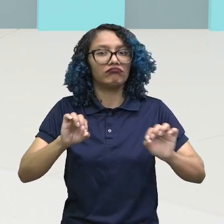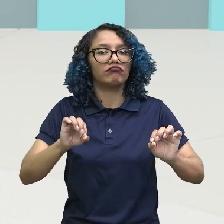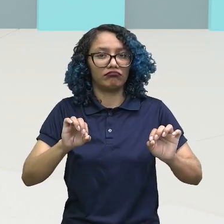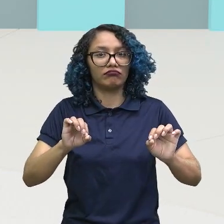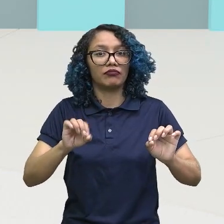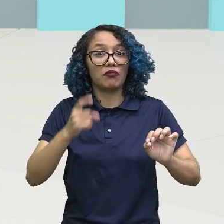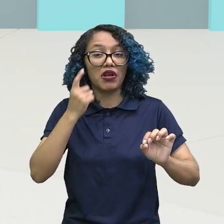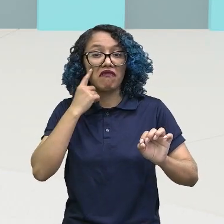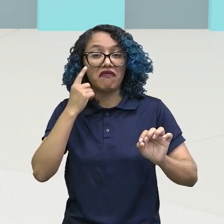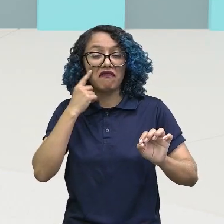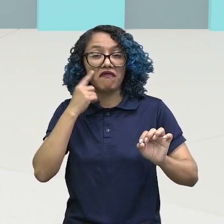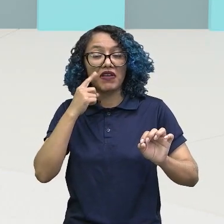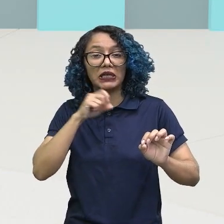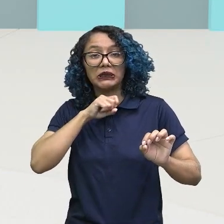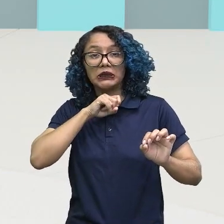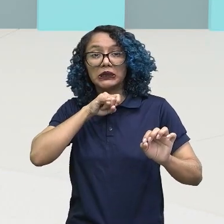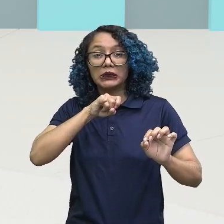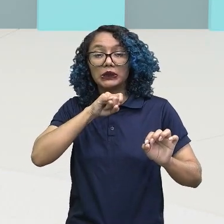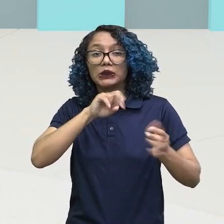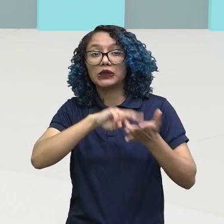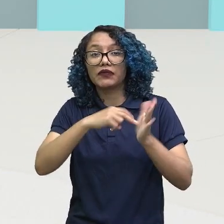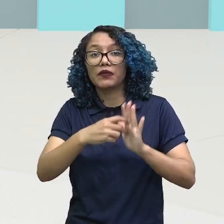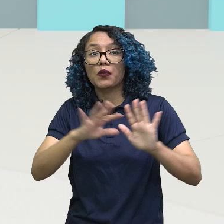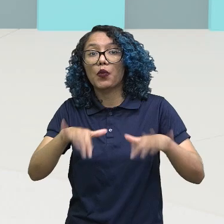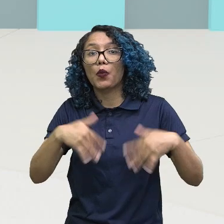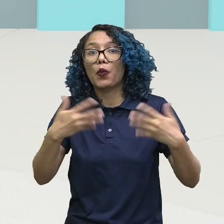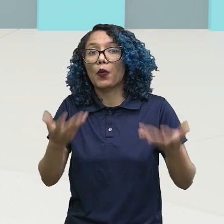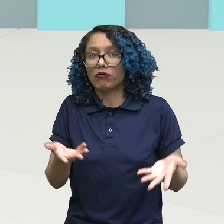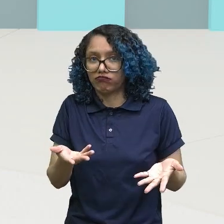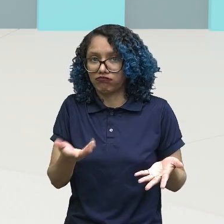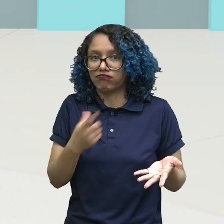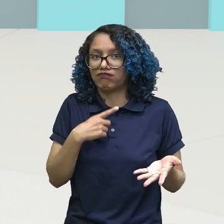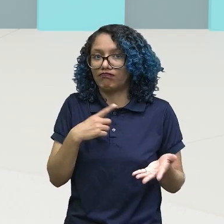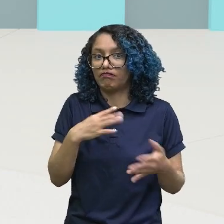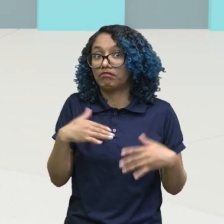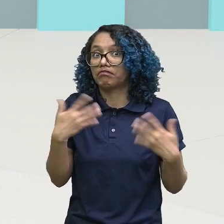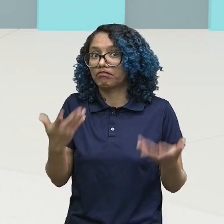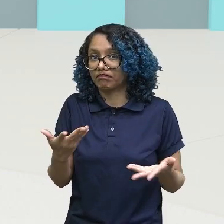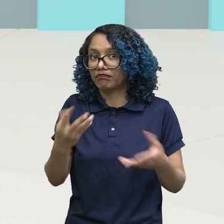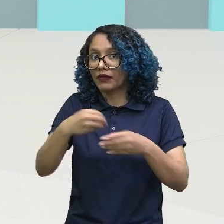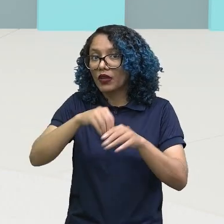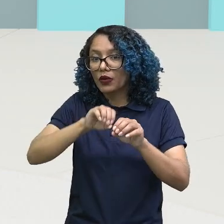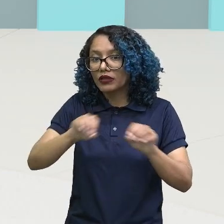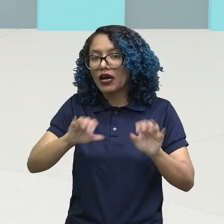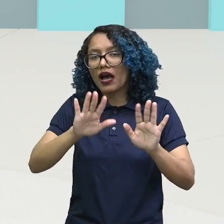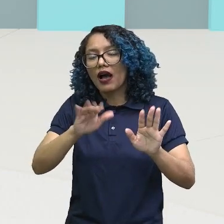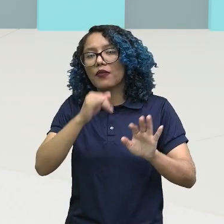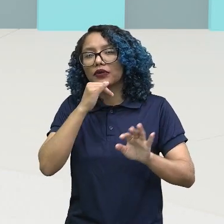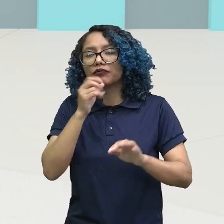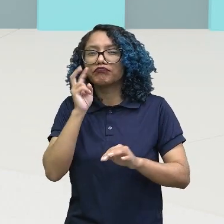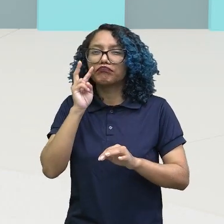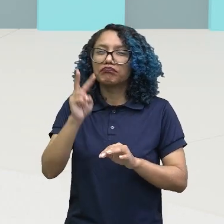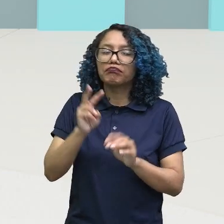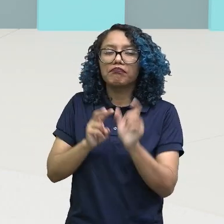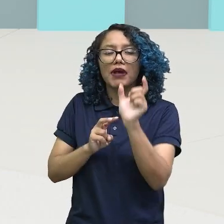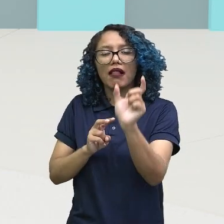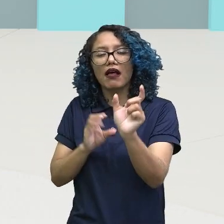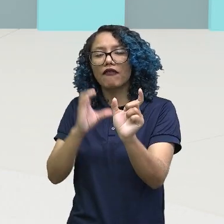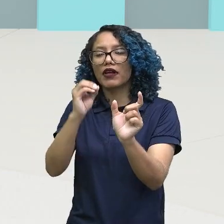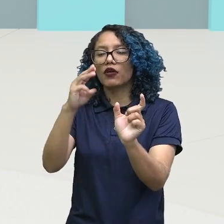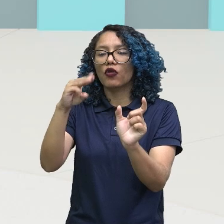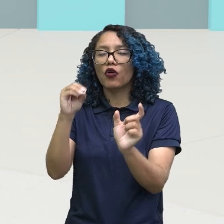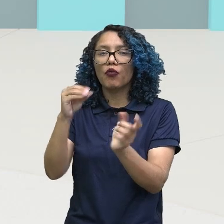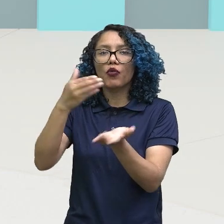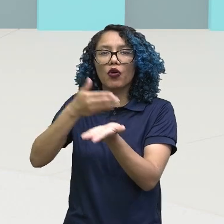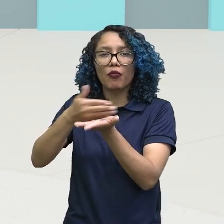para observarmos qual é o sentido que está sendo dado. Tá certo? Eu olhei a palavra como, está